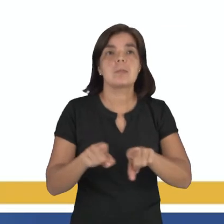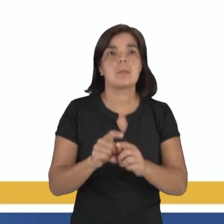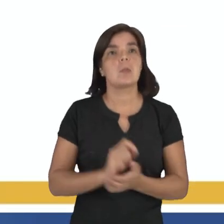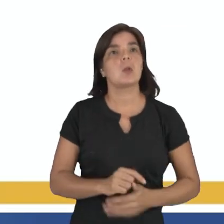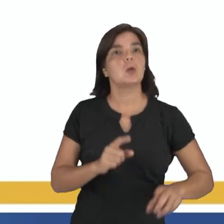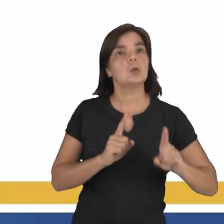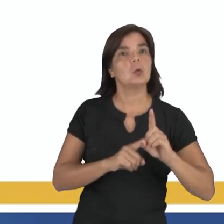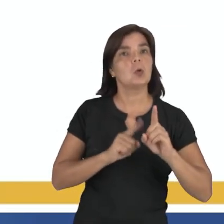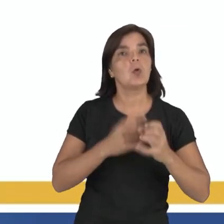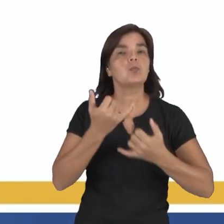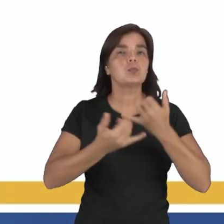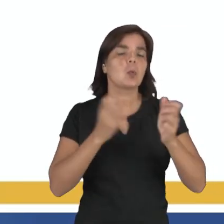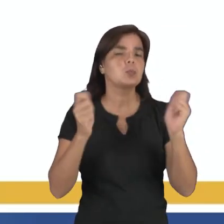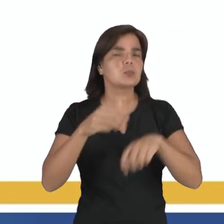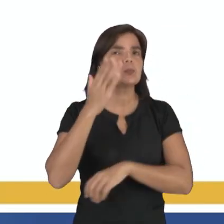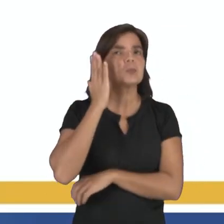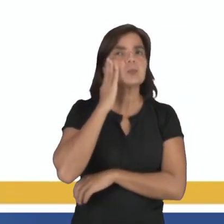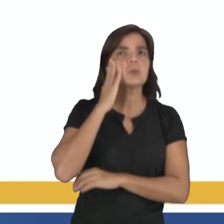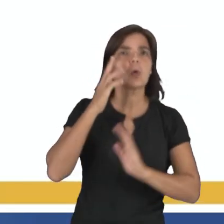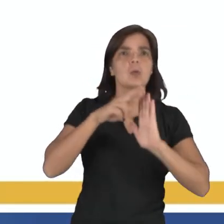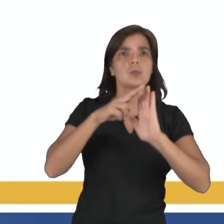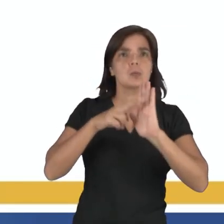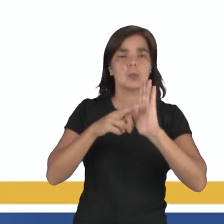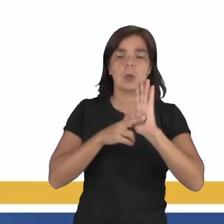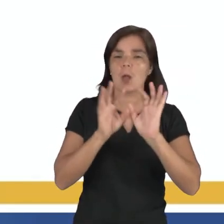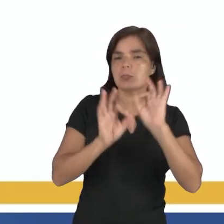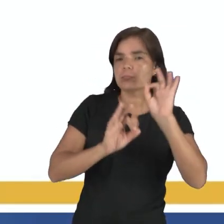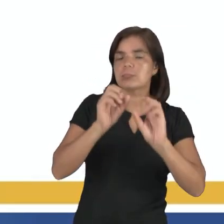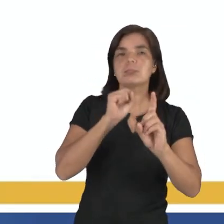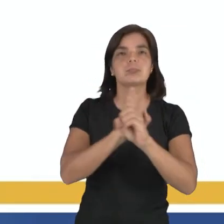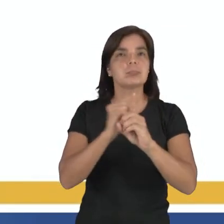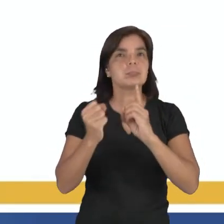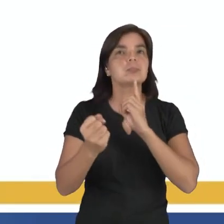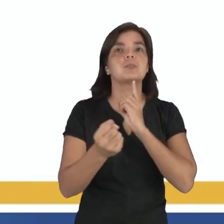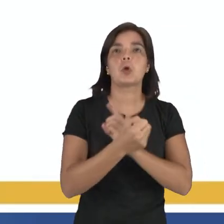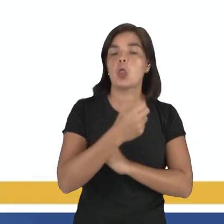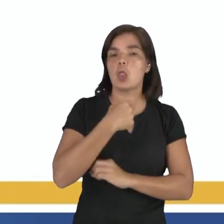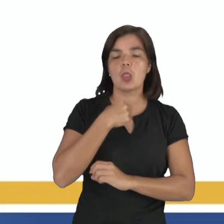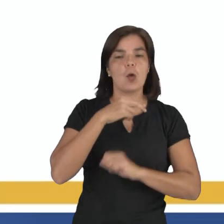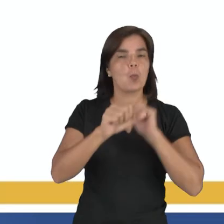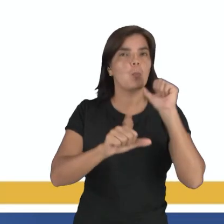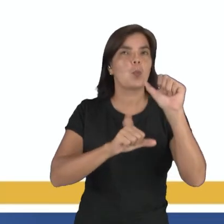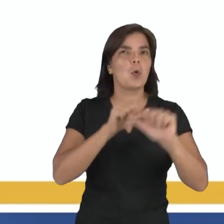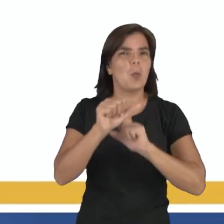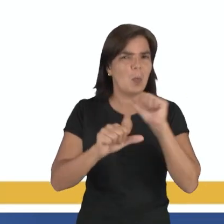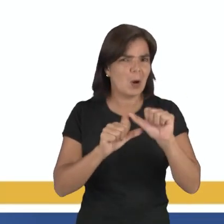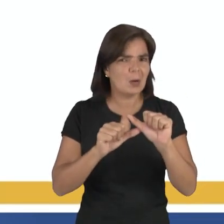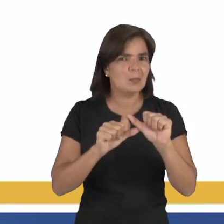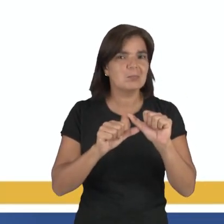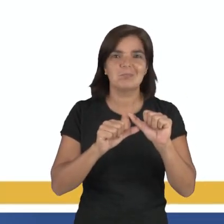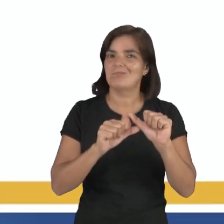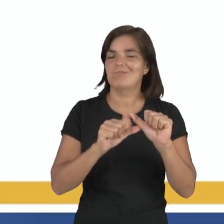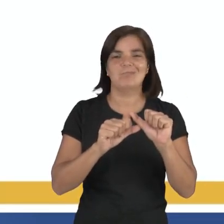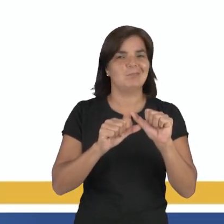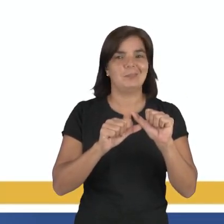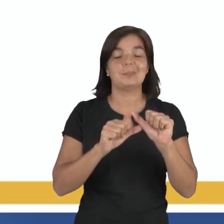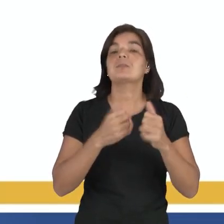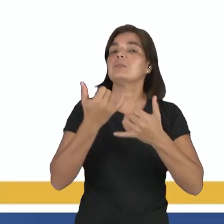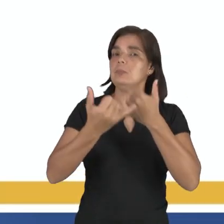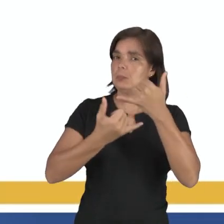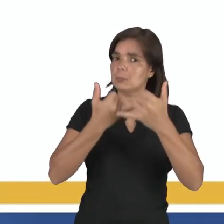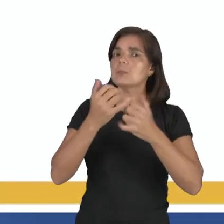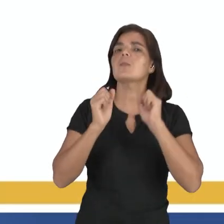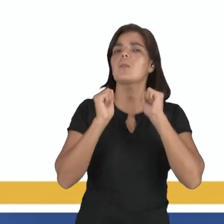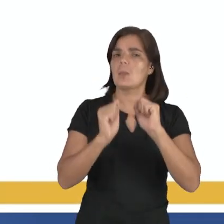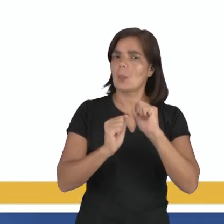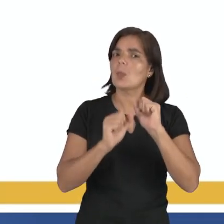jogo é possível entender que as regras são construídas socialmente e que não podemos modificá-las? Não, o jogo